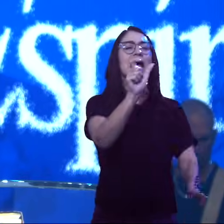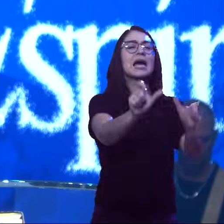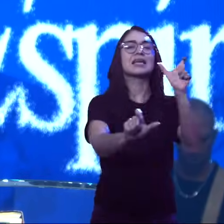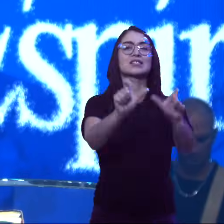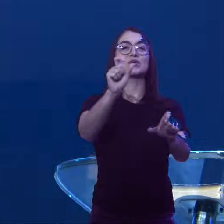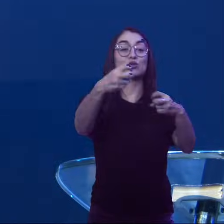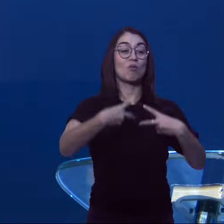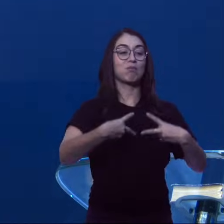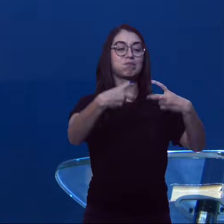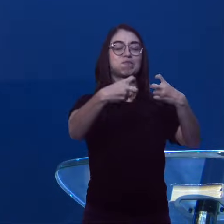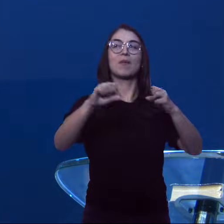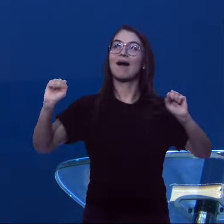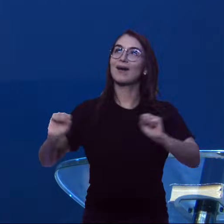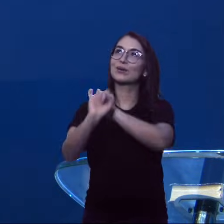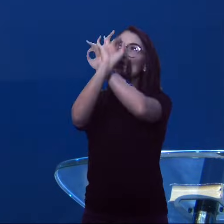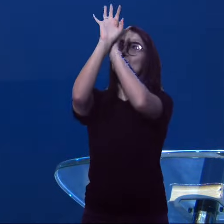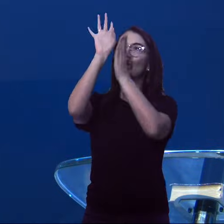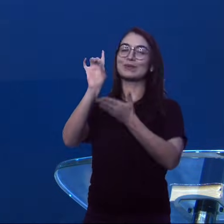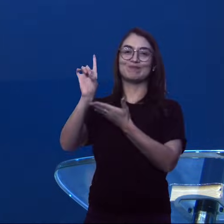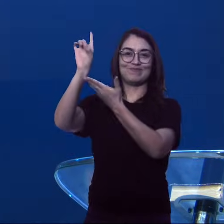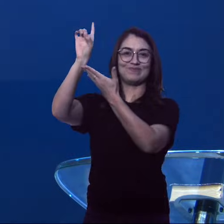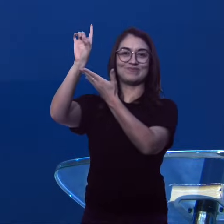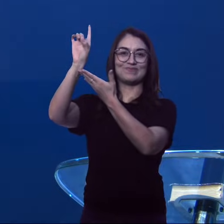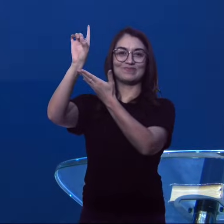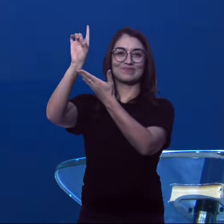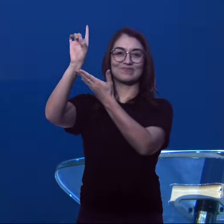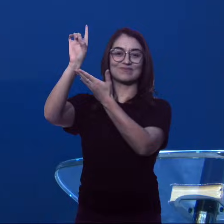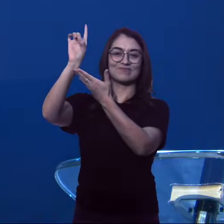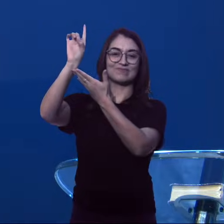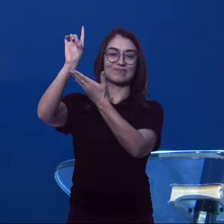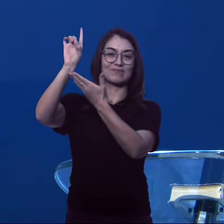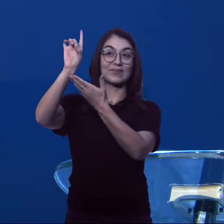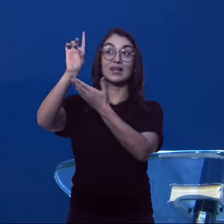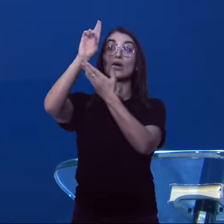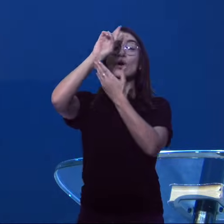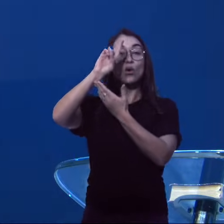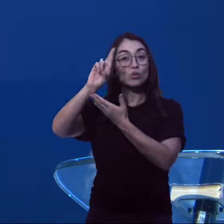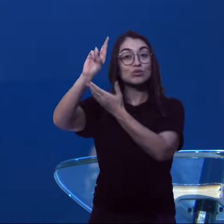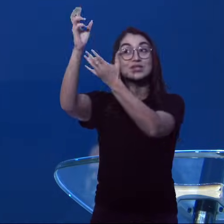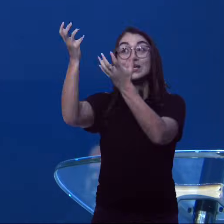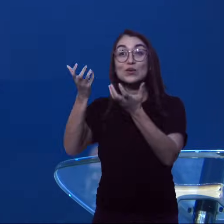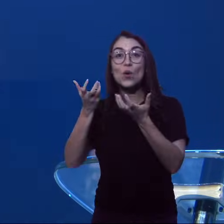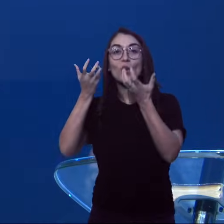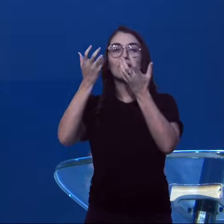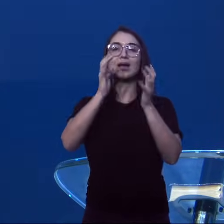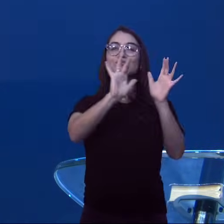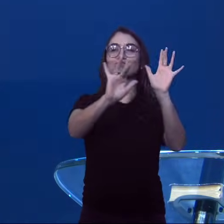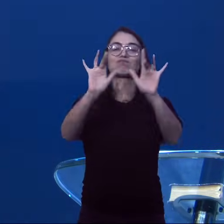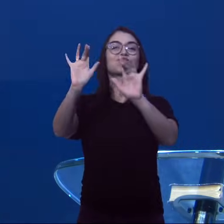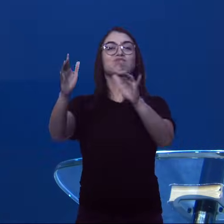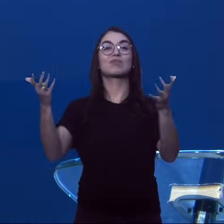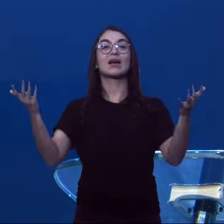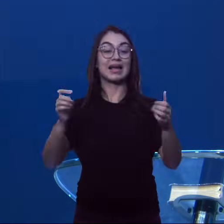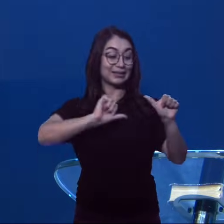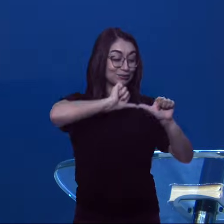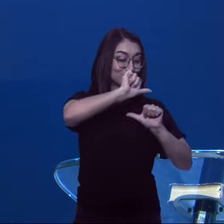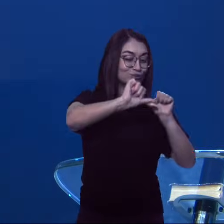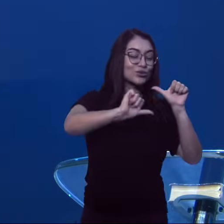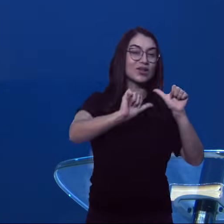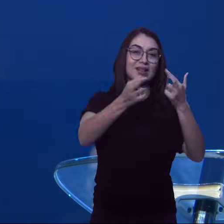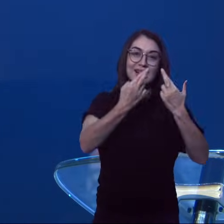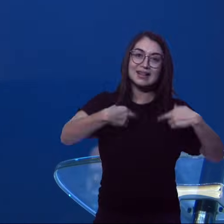glória de Deus. O Senhor quer nos visitar com isso. O Senhor quer nos transformar